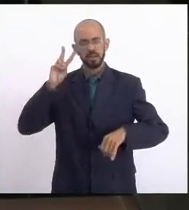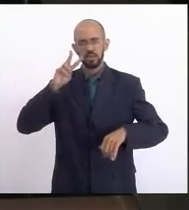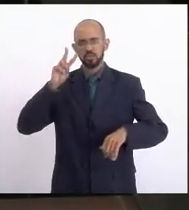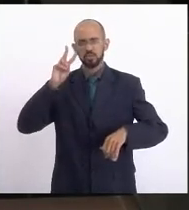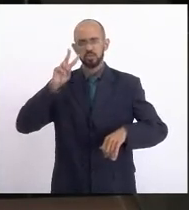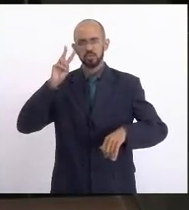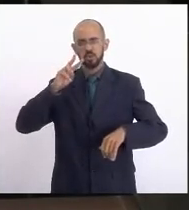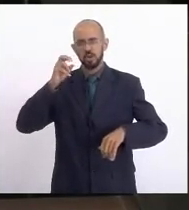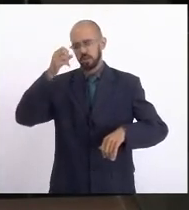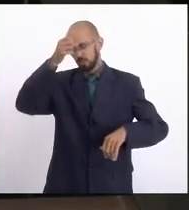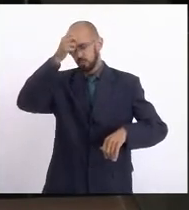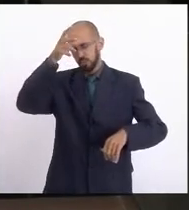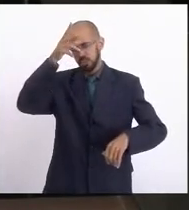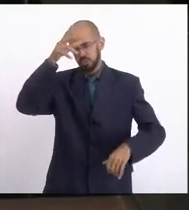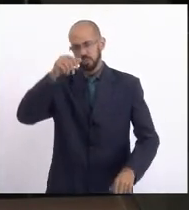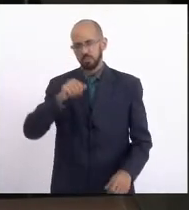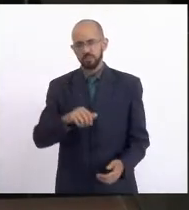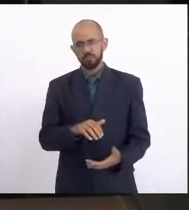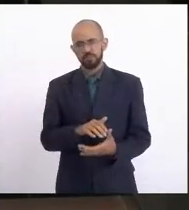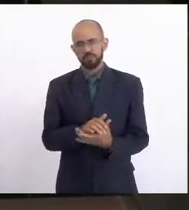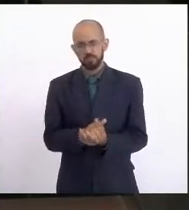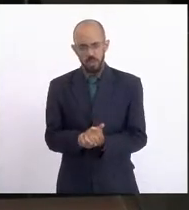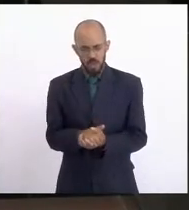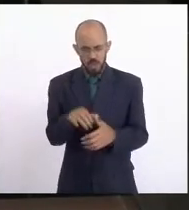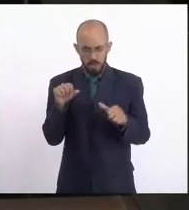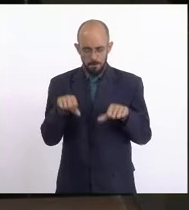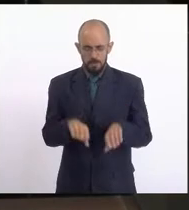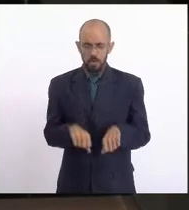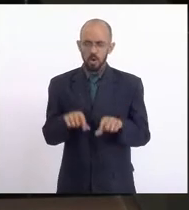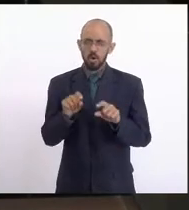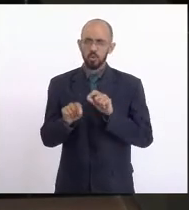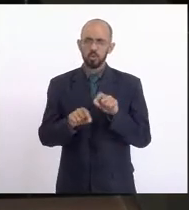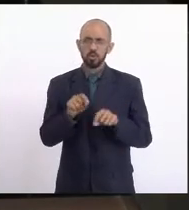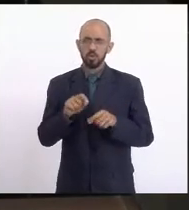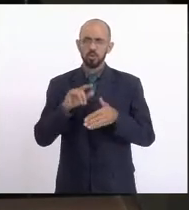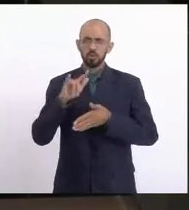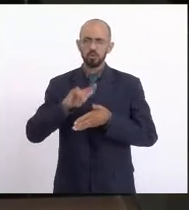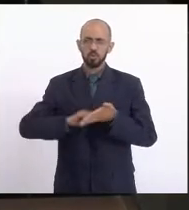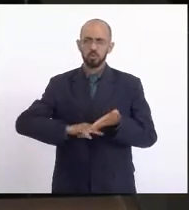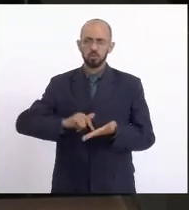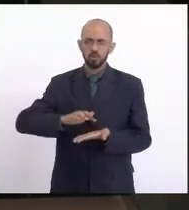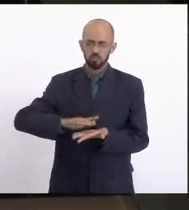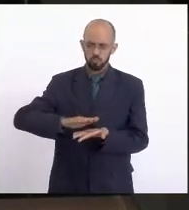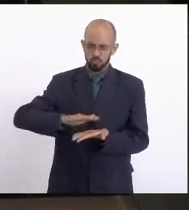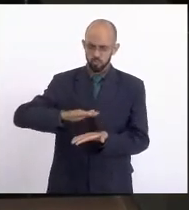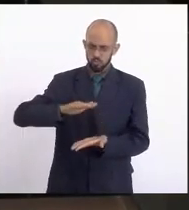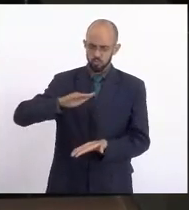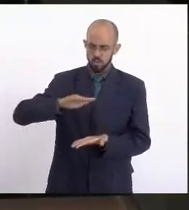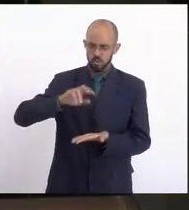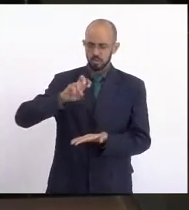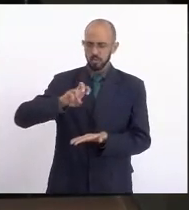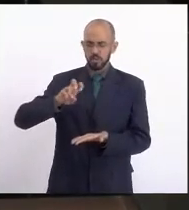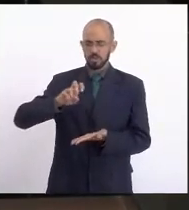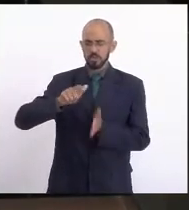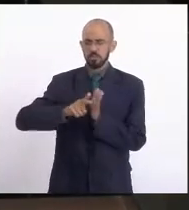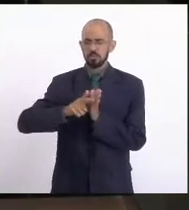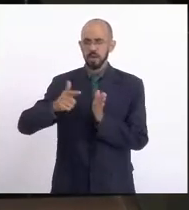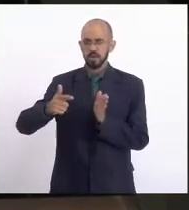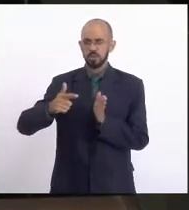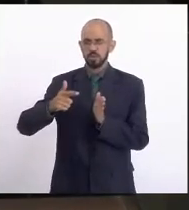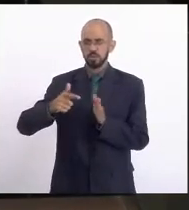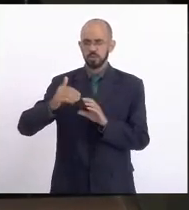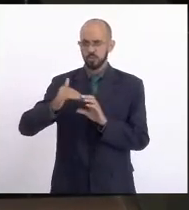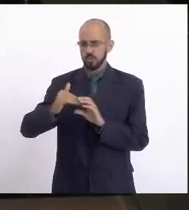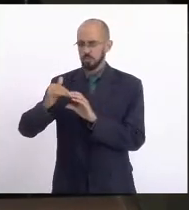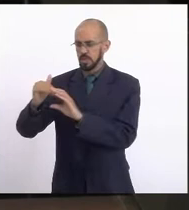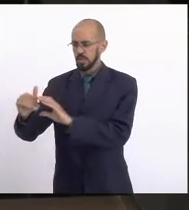daquele município. E pior, um documento espesso de 55 páginas que foi encaminhado